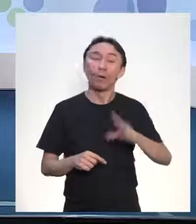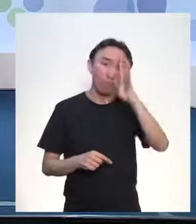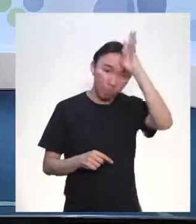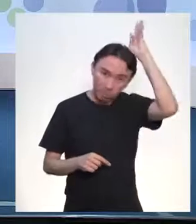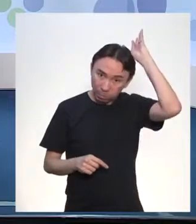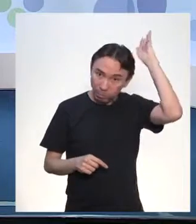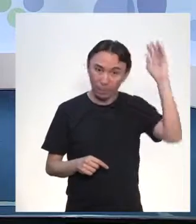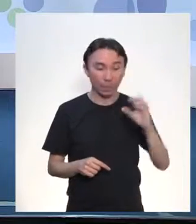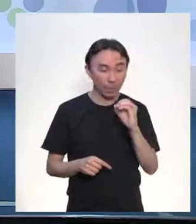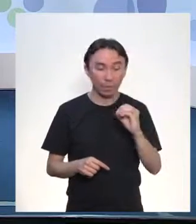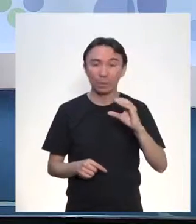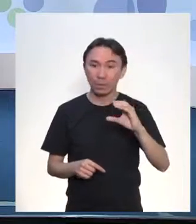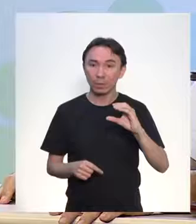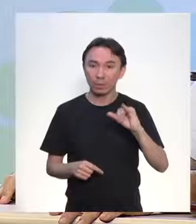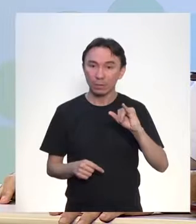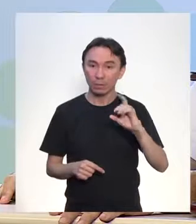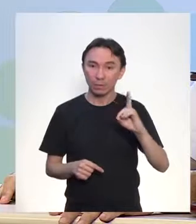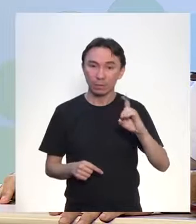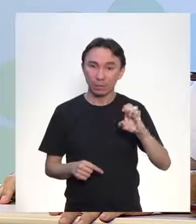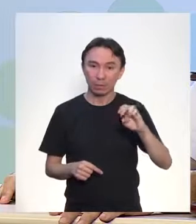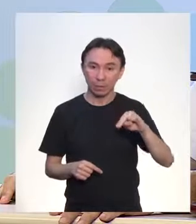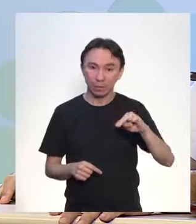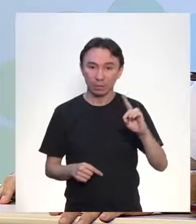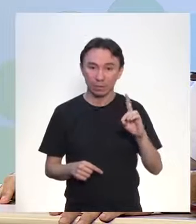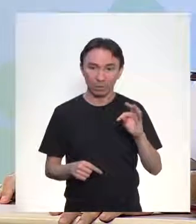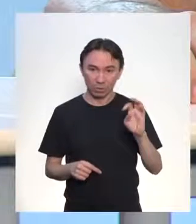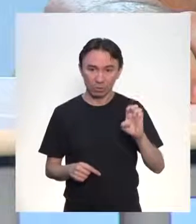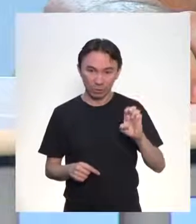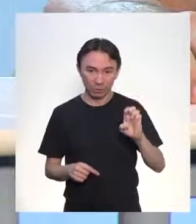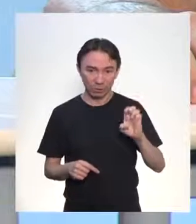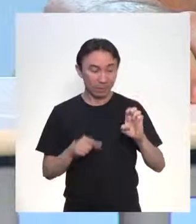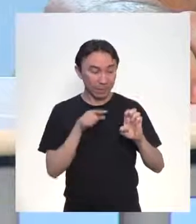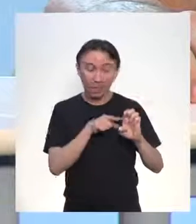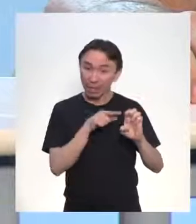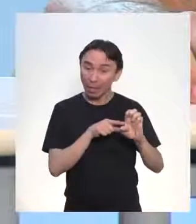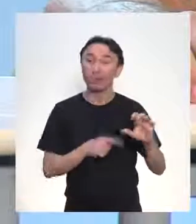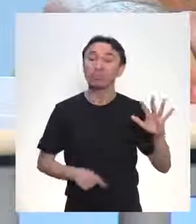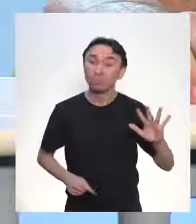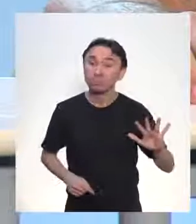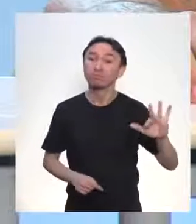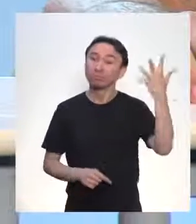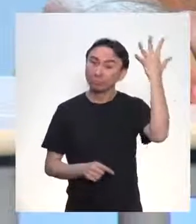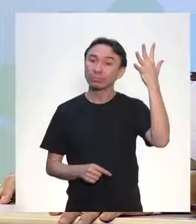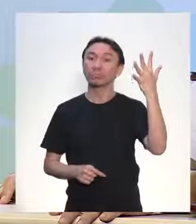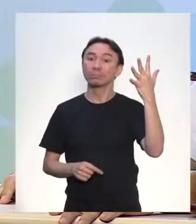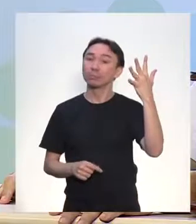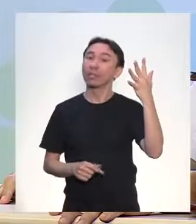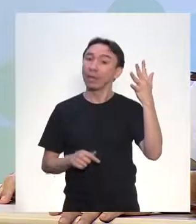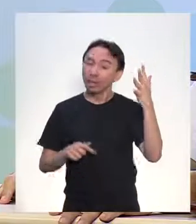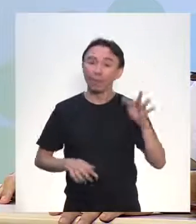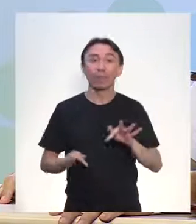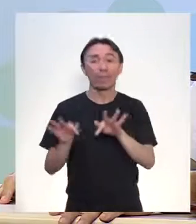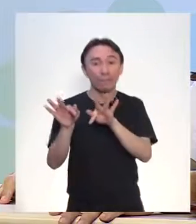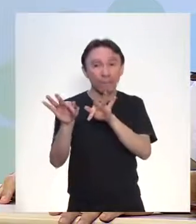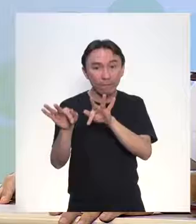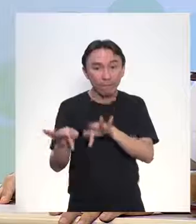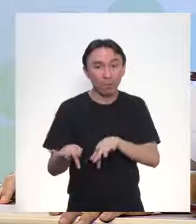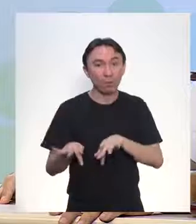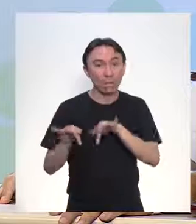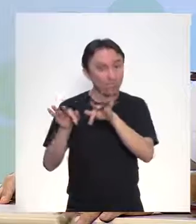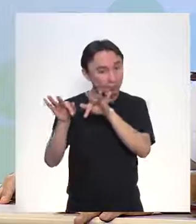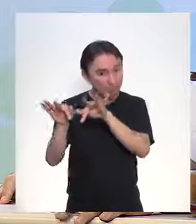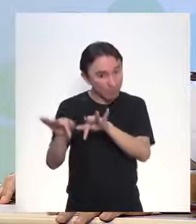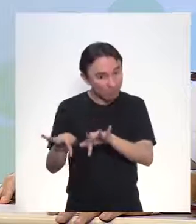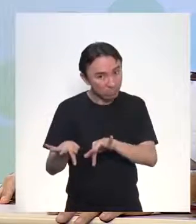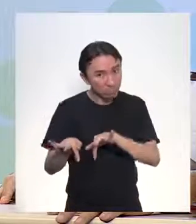do Ocidente. É aqui que acontece o feudalismo, no Império Romano do